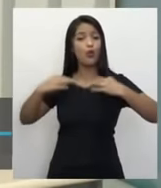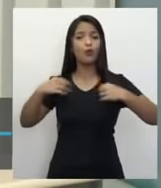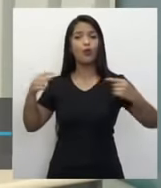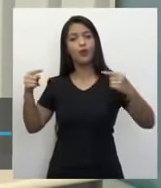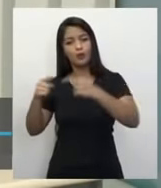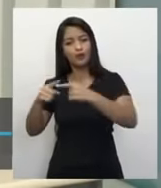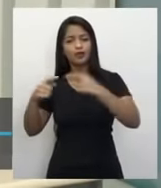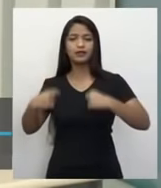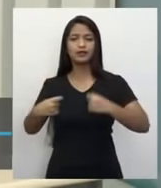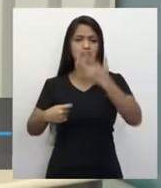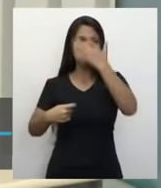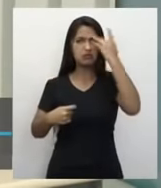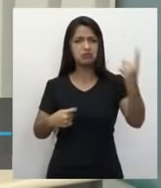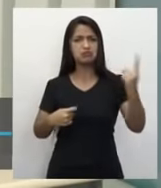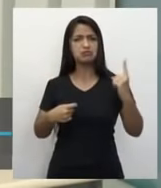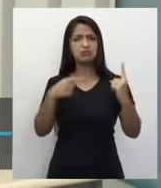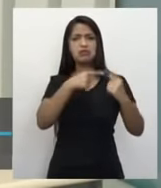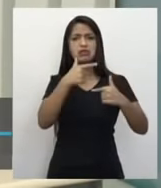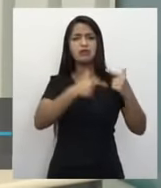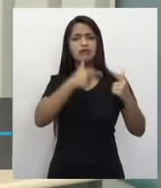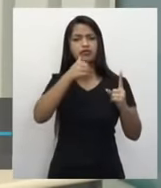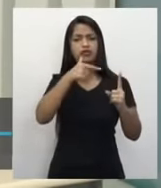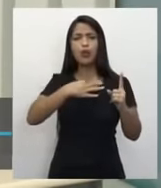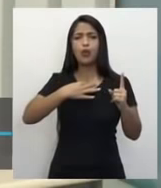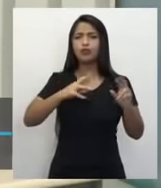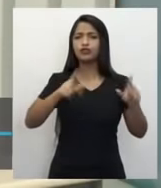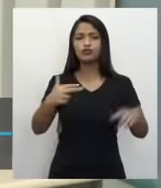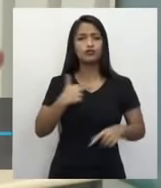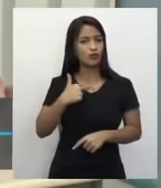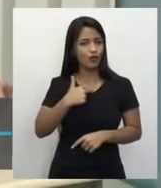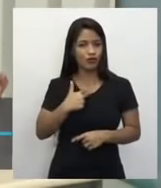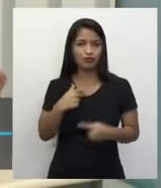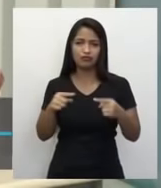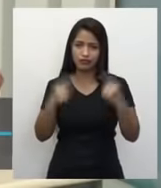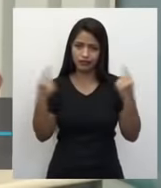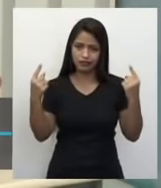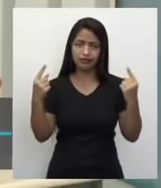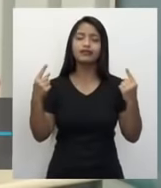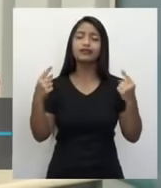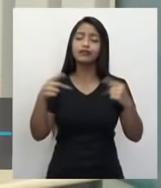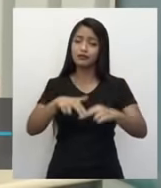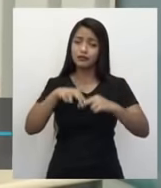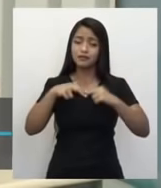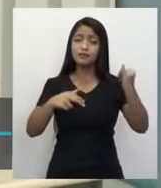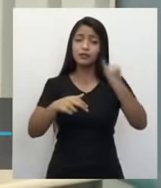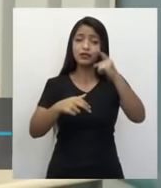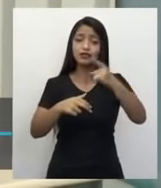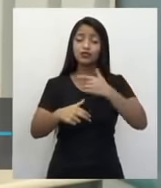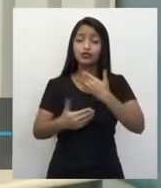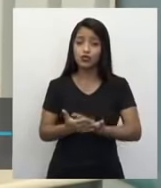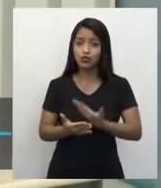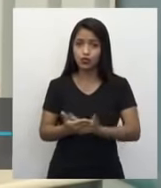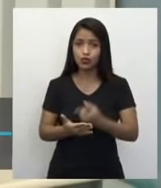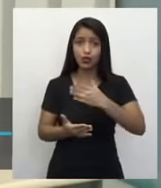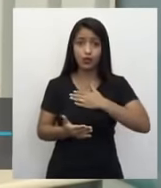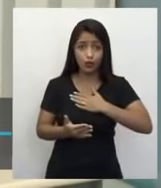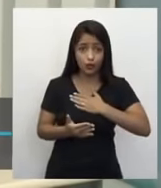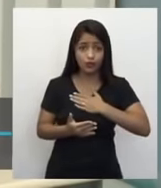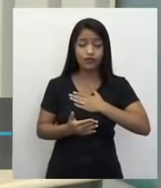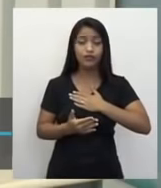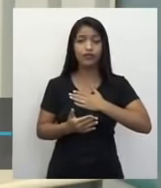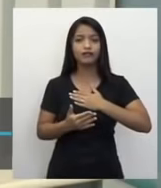diferente, vestido como garçom de agora, senão ia destoar. Então, o ideal realmente é estudar, quem já gosta desse caminho